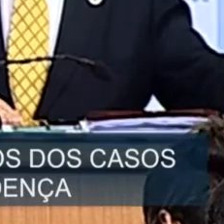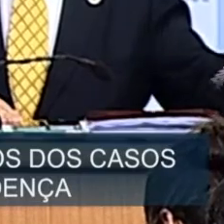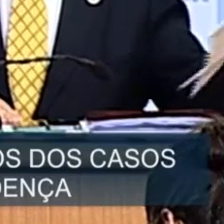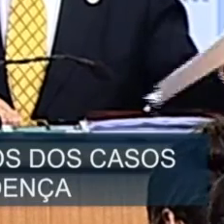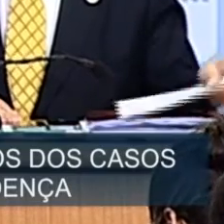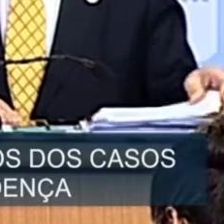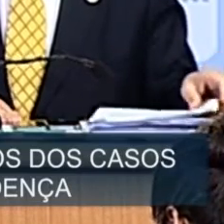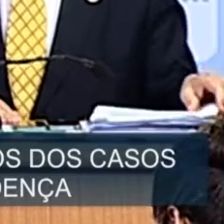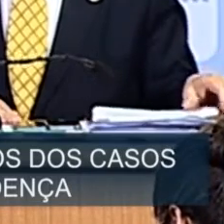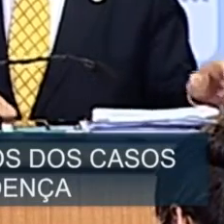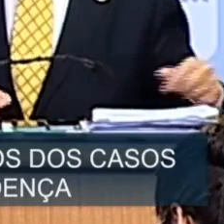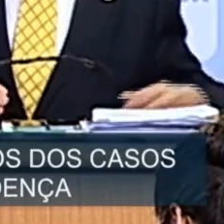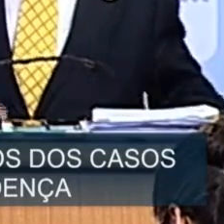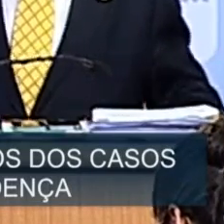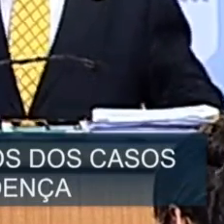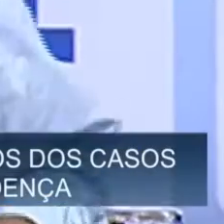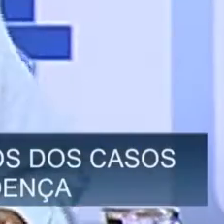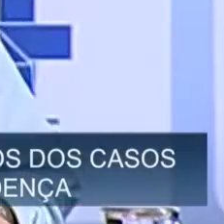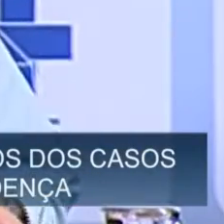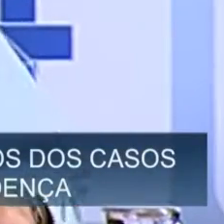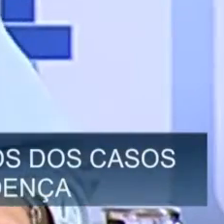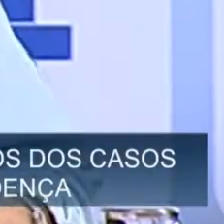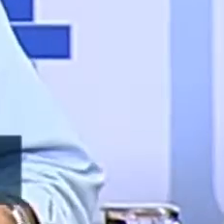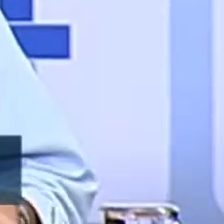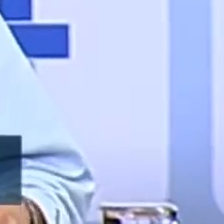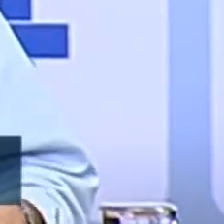Bom dia a todos.